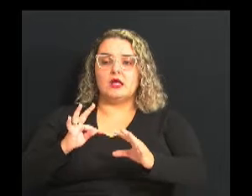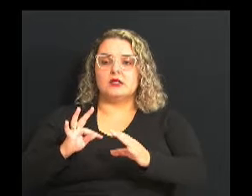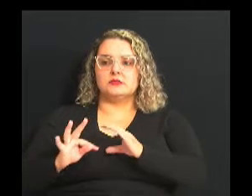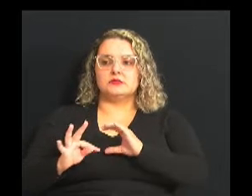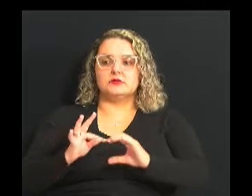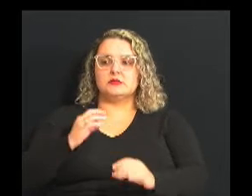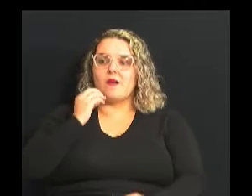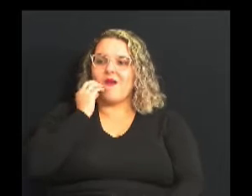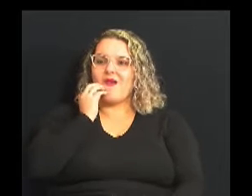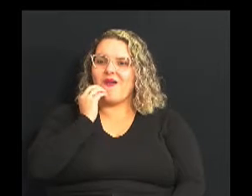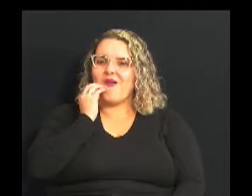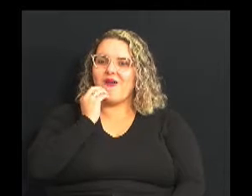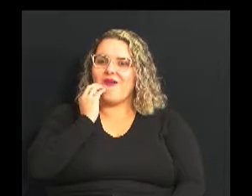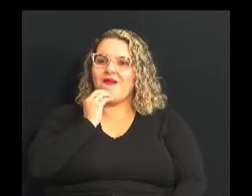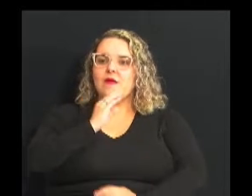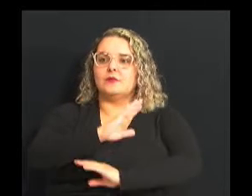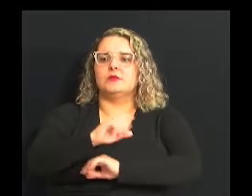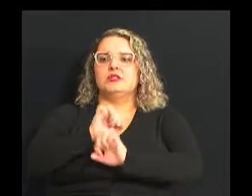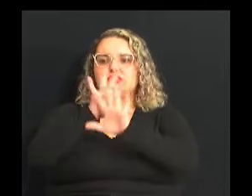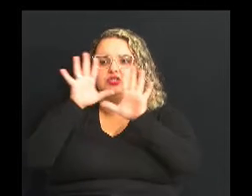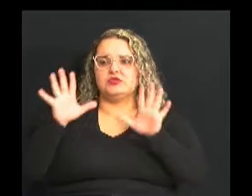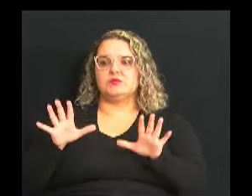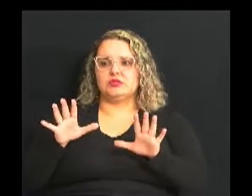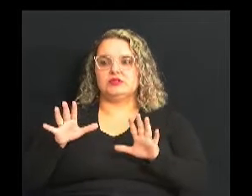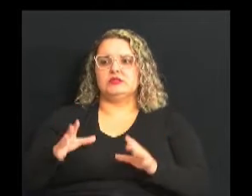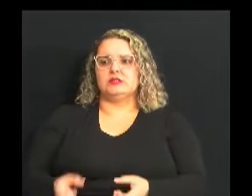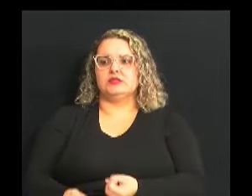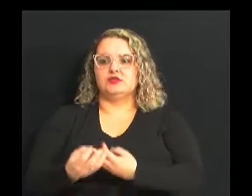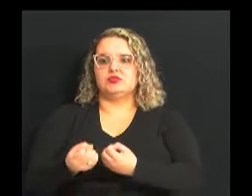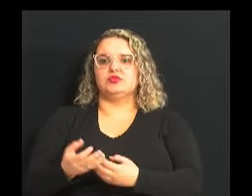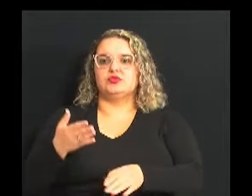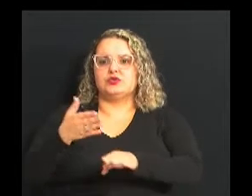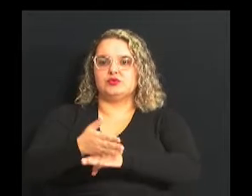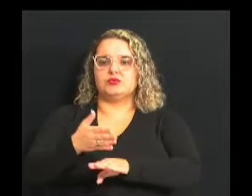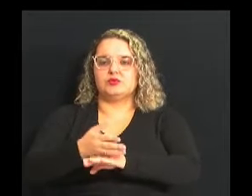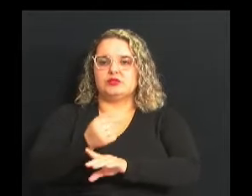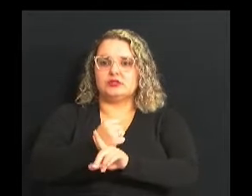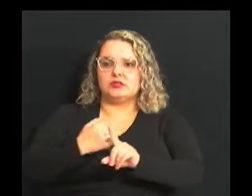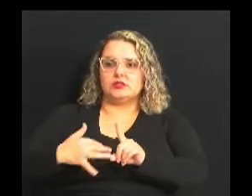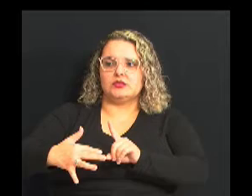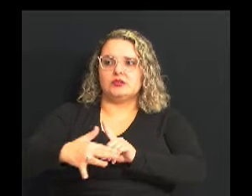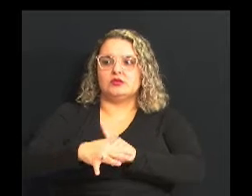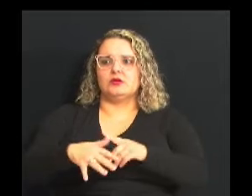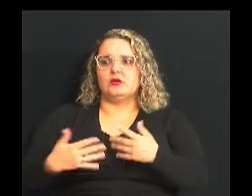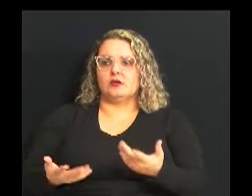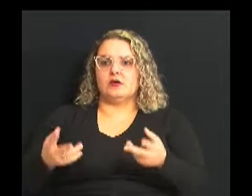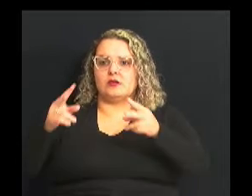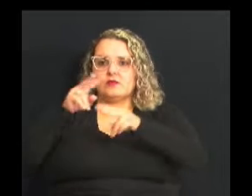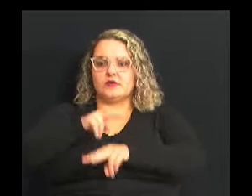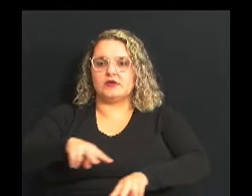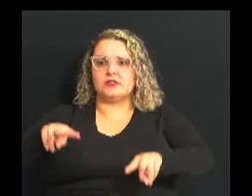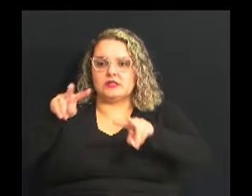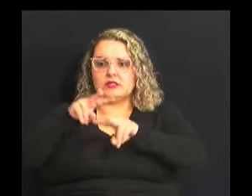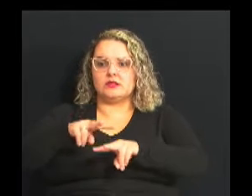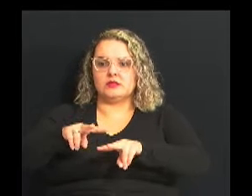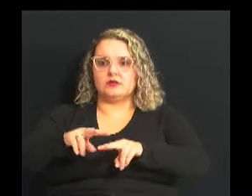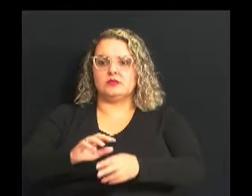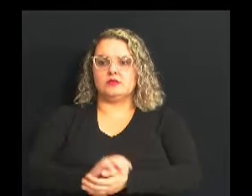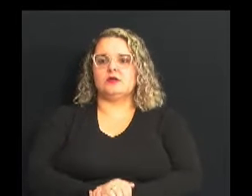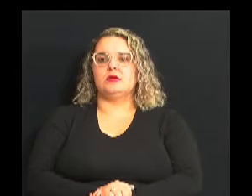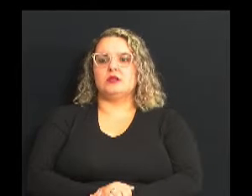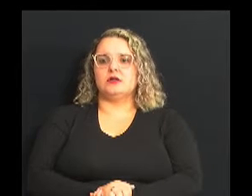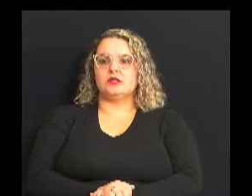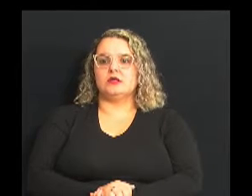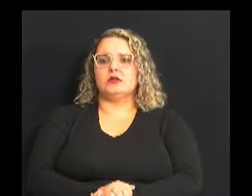assim para a sua transparência das informações e a participação da sociedade civil. Como visão, né, a nossa visão aqui